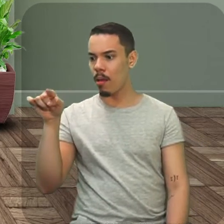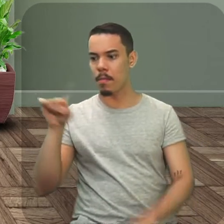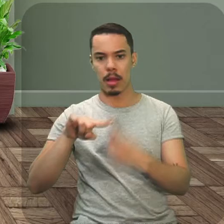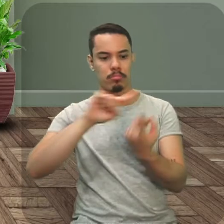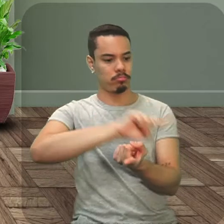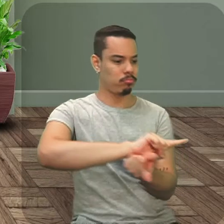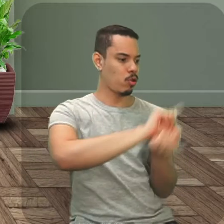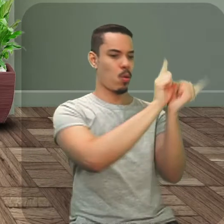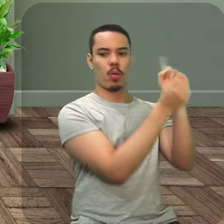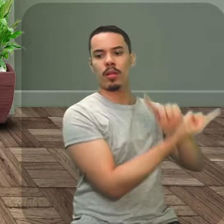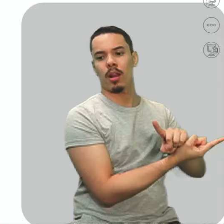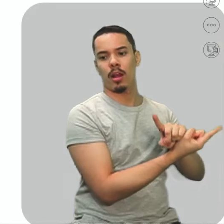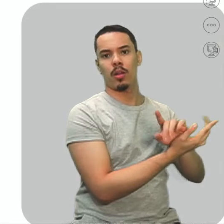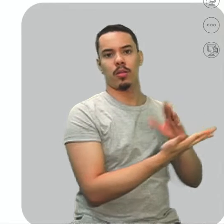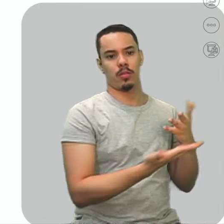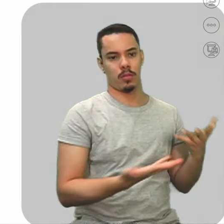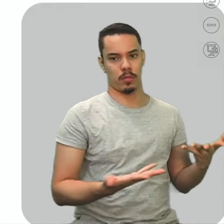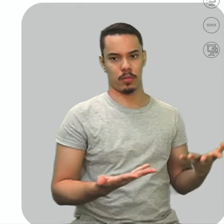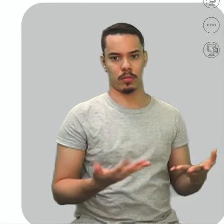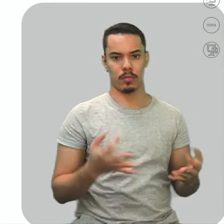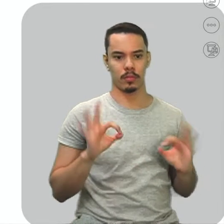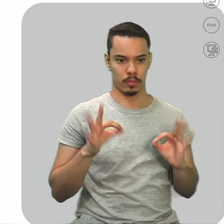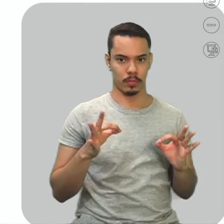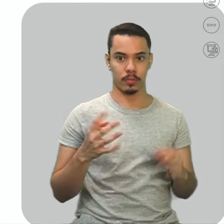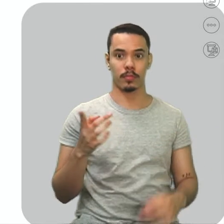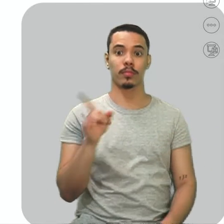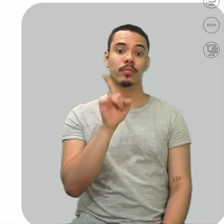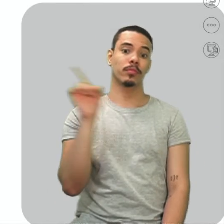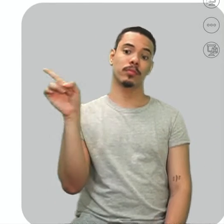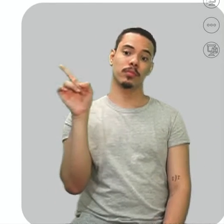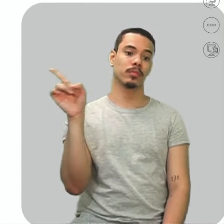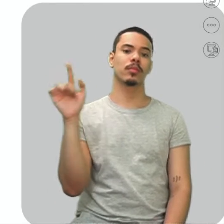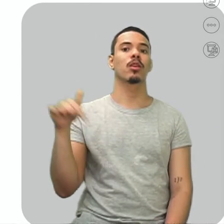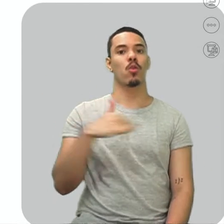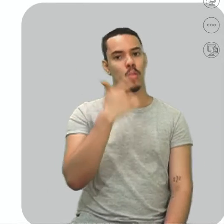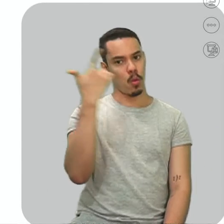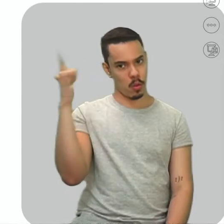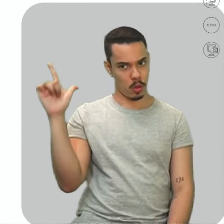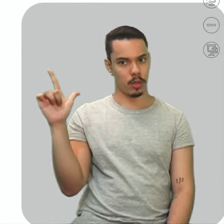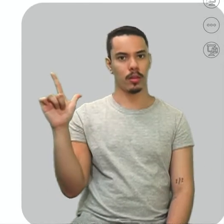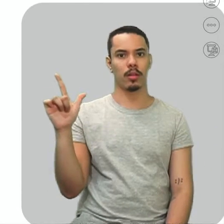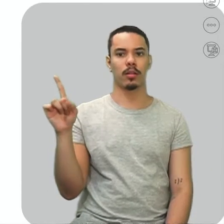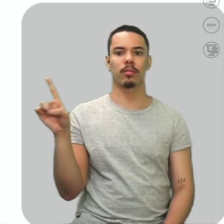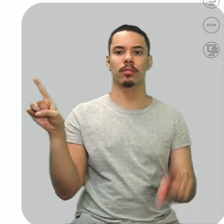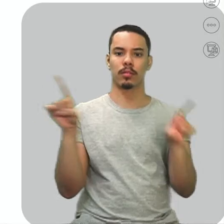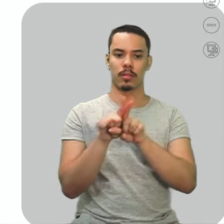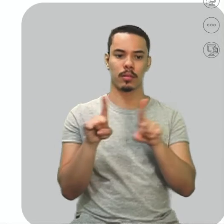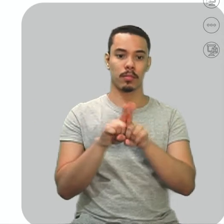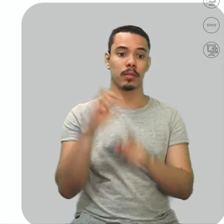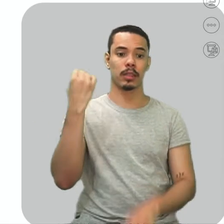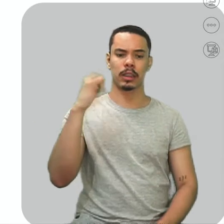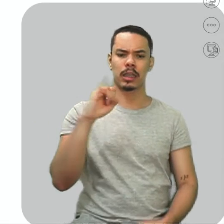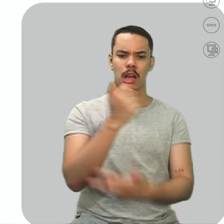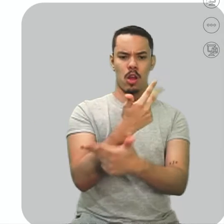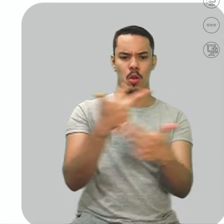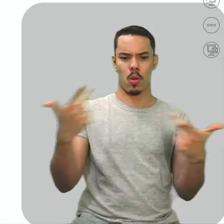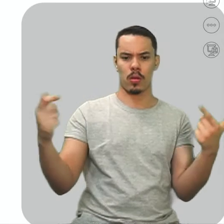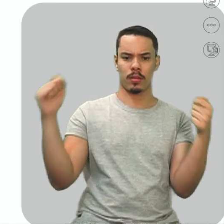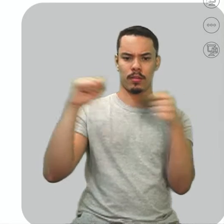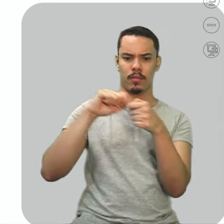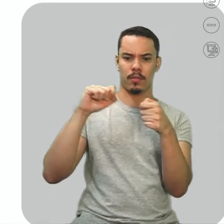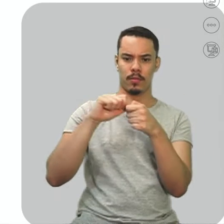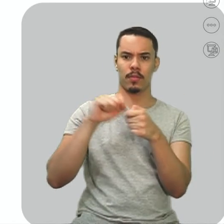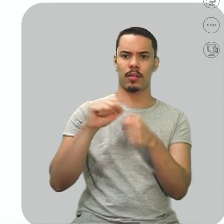tá bom vamos lá tem um outro aqui se as coisas são feitas